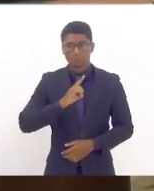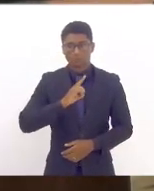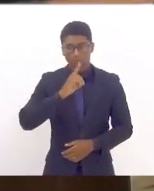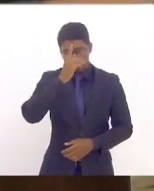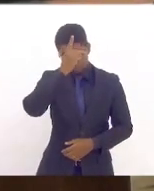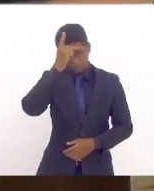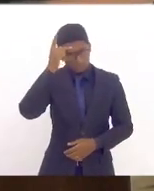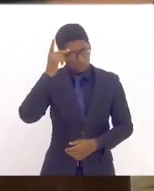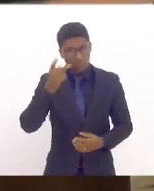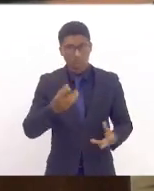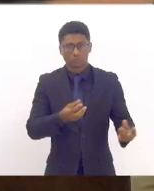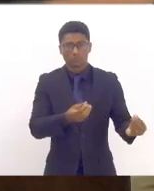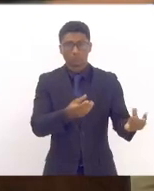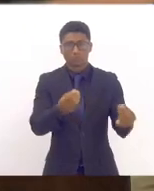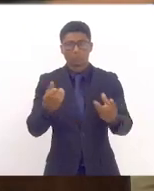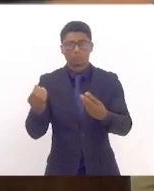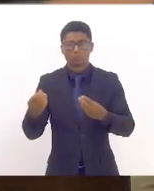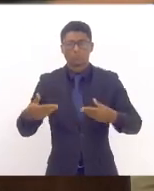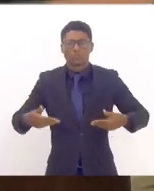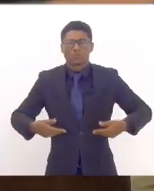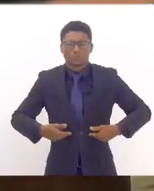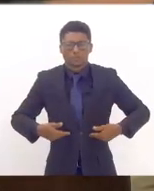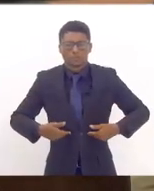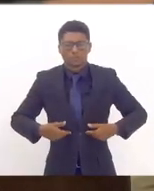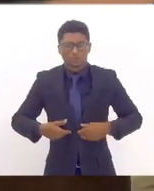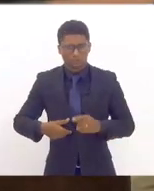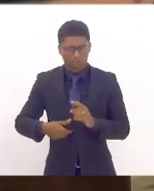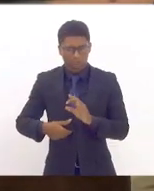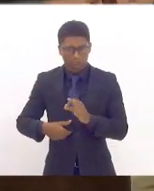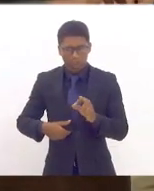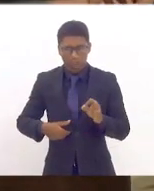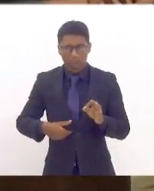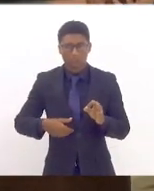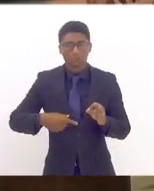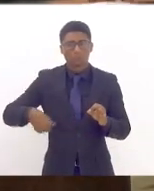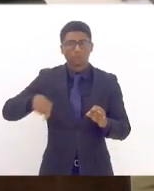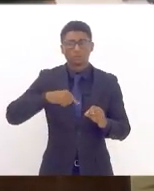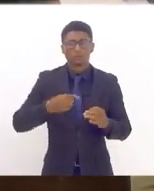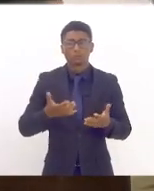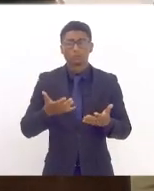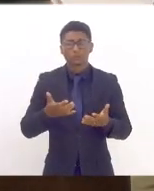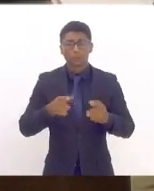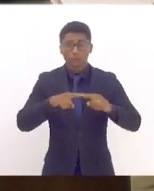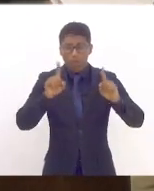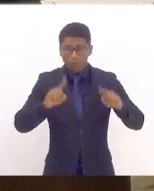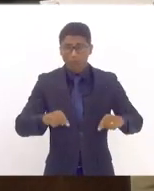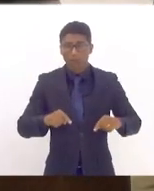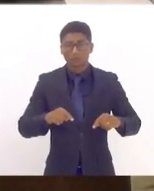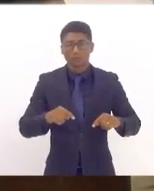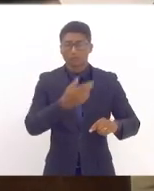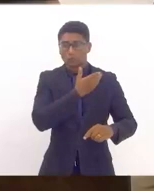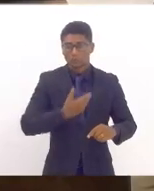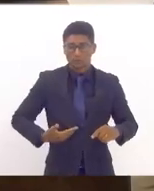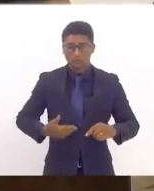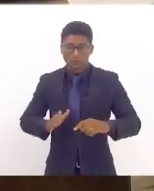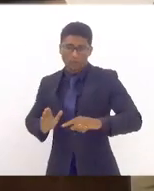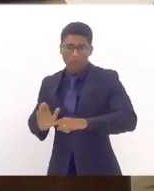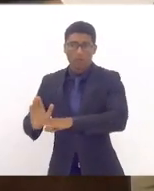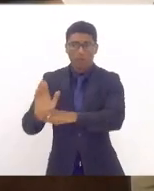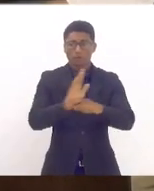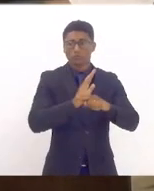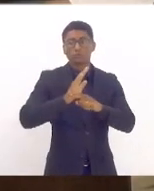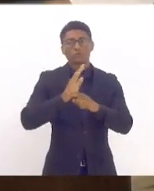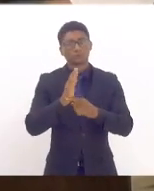passando fome e nós queremos reforçar o serviço público você achatar e